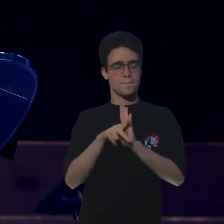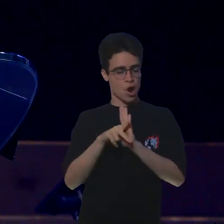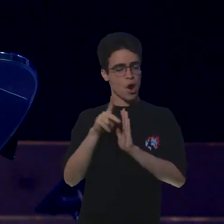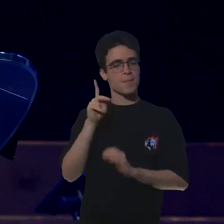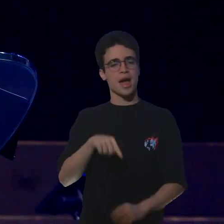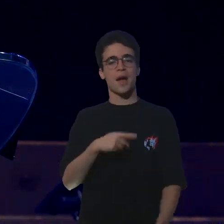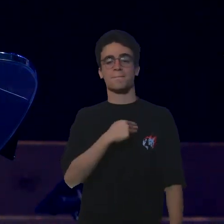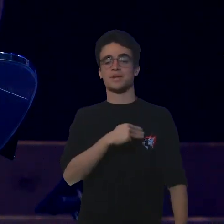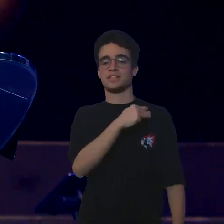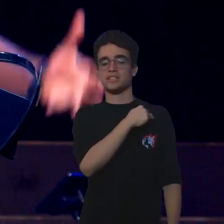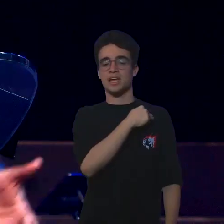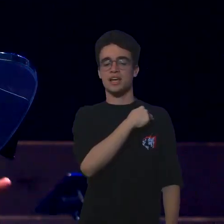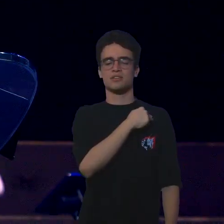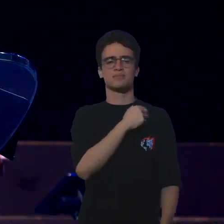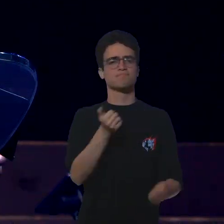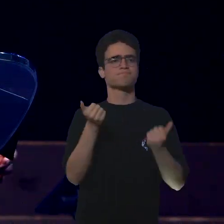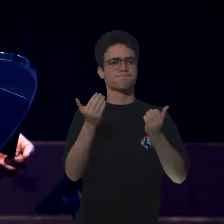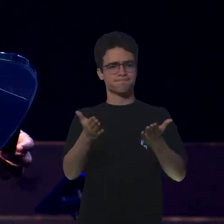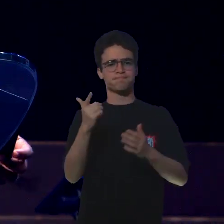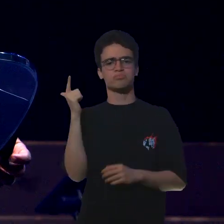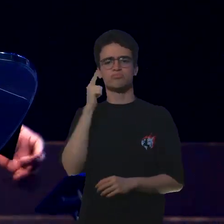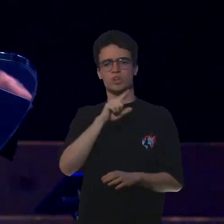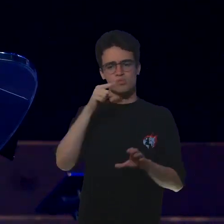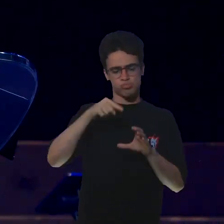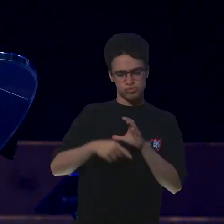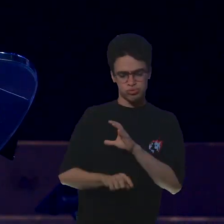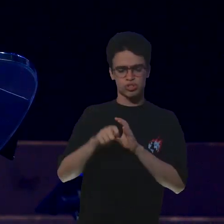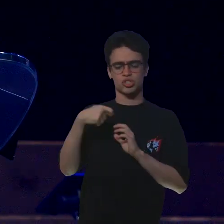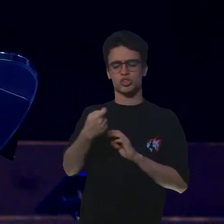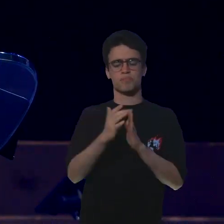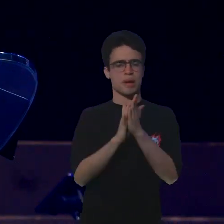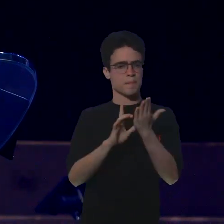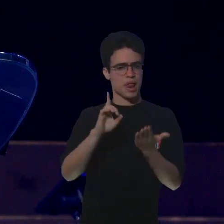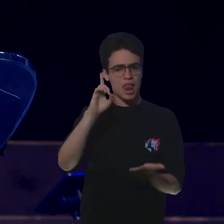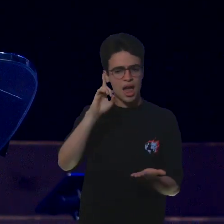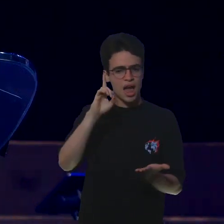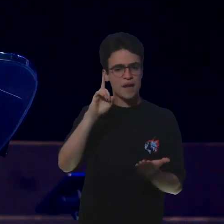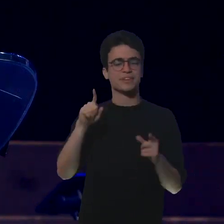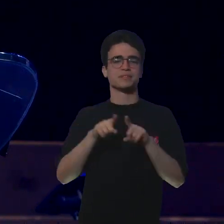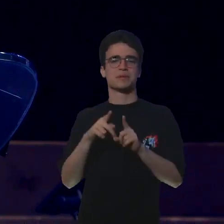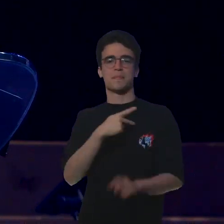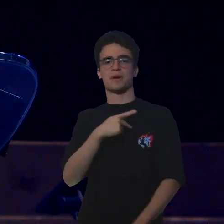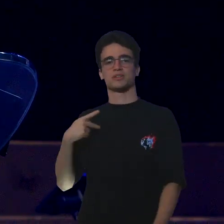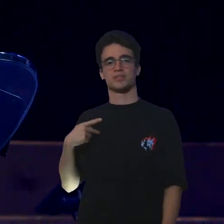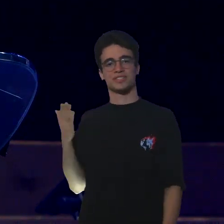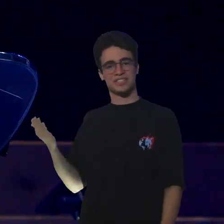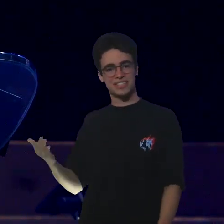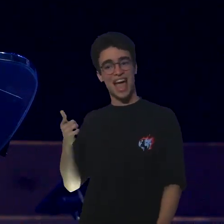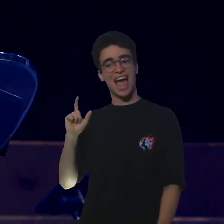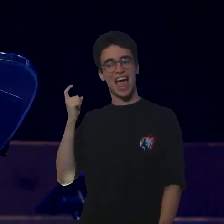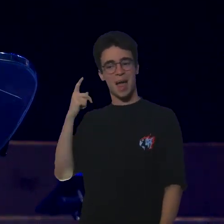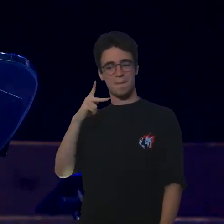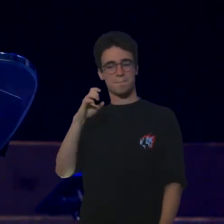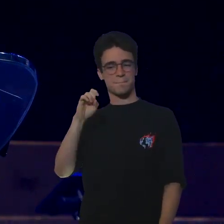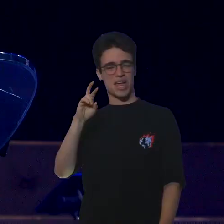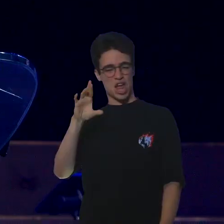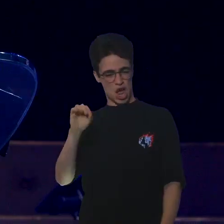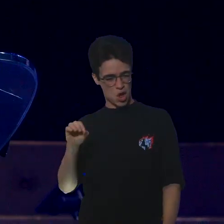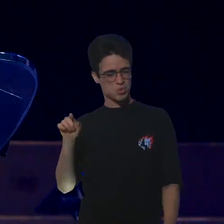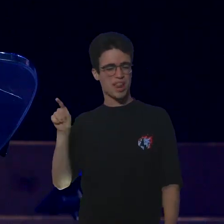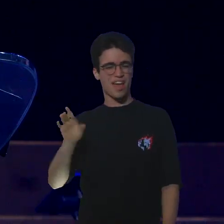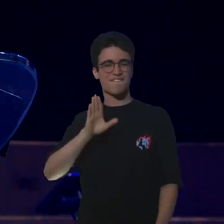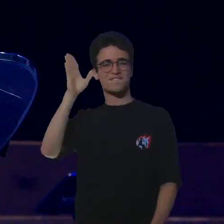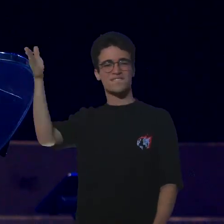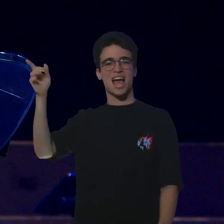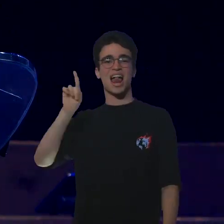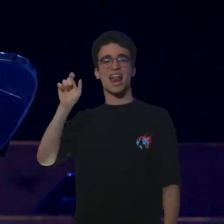que traz um aprofundamento mais na palavra do Senhor. O pastor Pedro, aquele que estava aqui, que vai para a Ásia